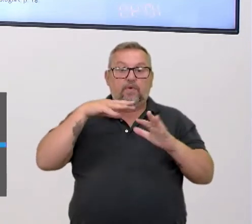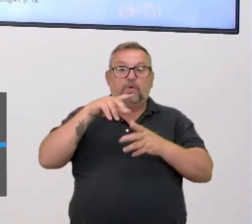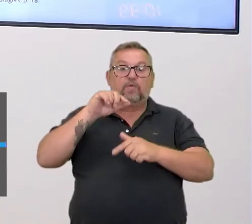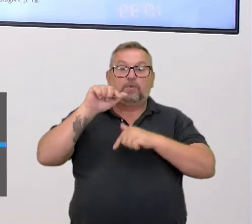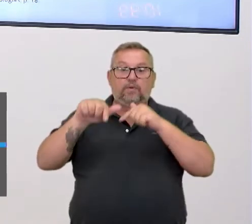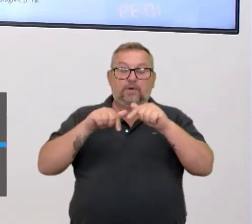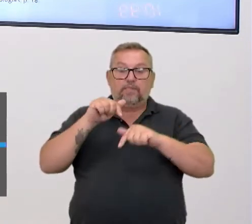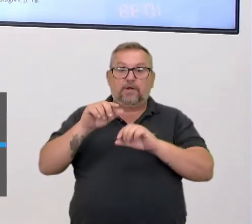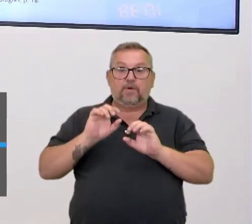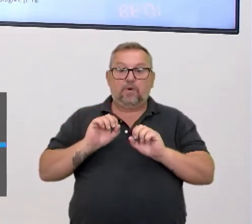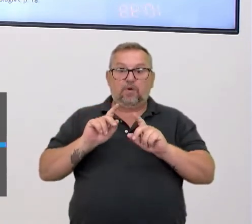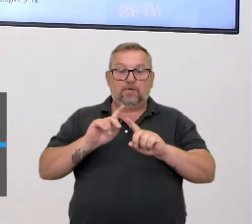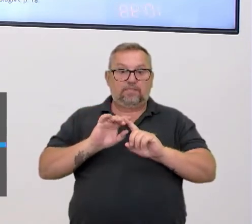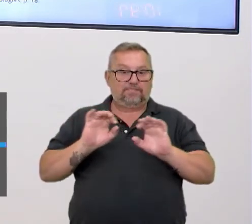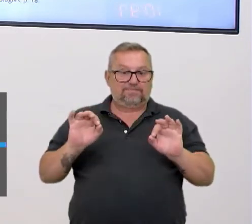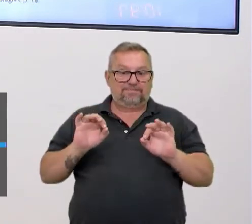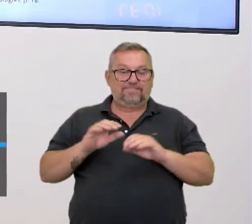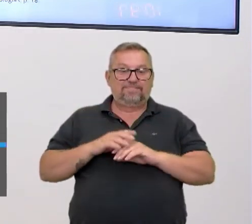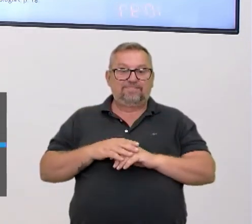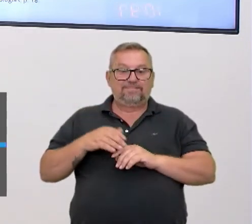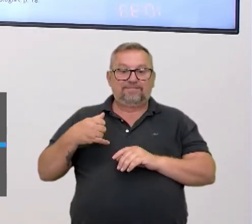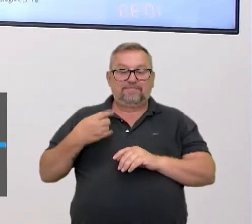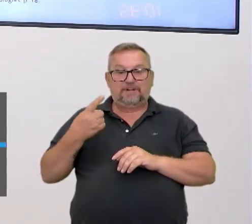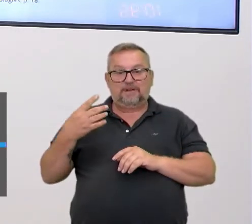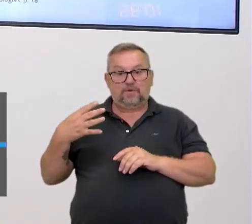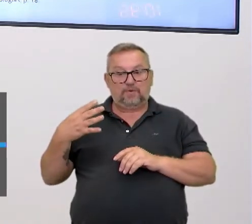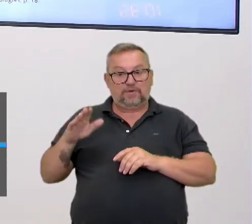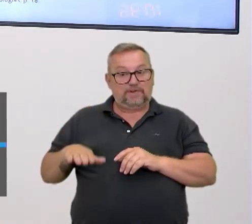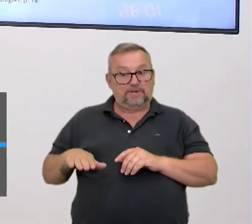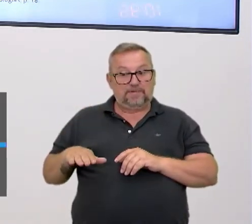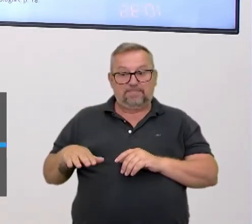trabalho. Ora, pela lei, crianças menores de